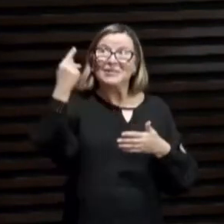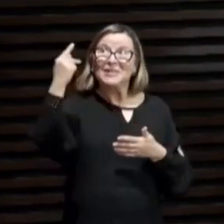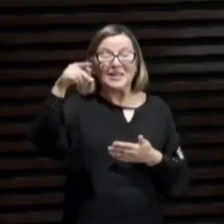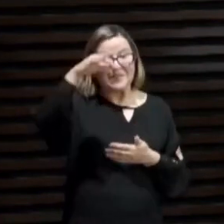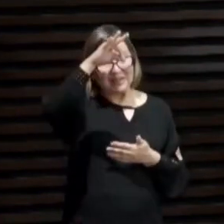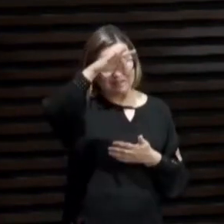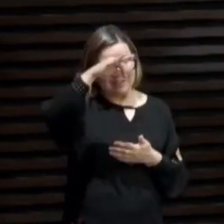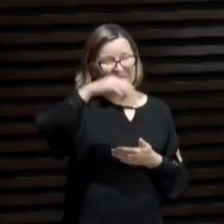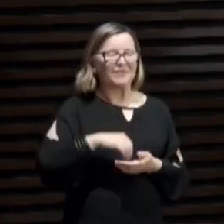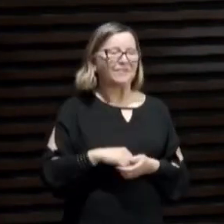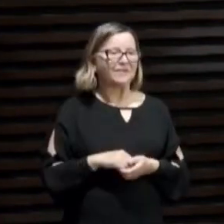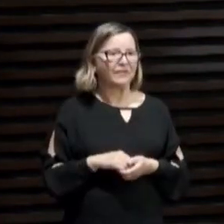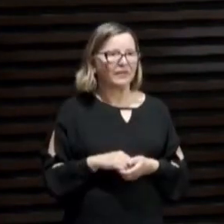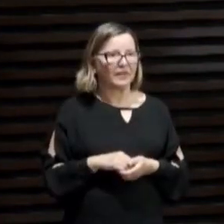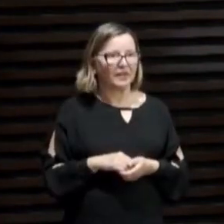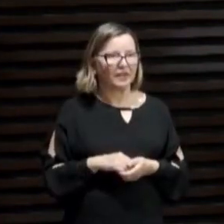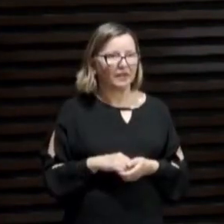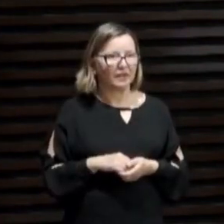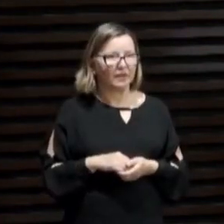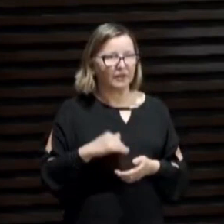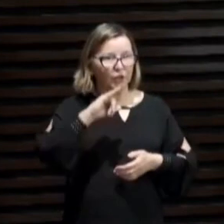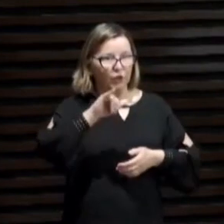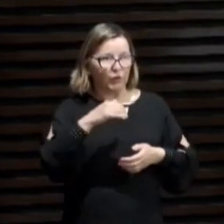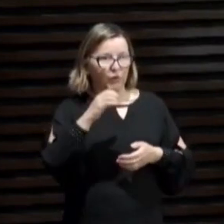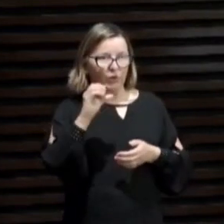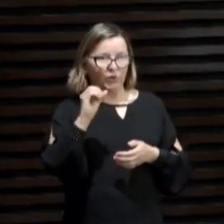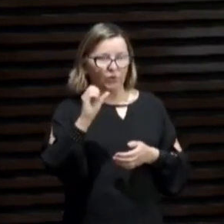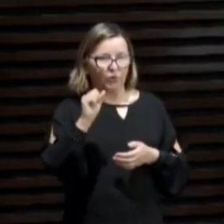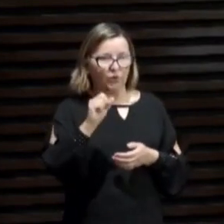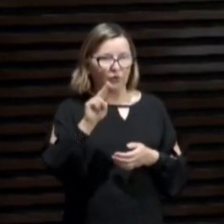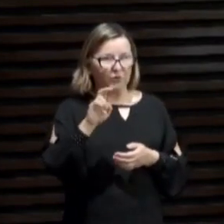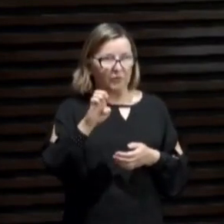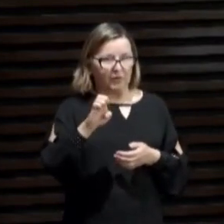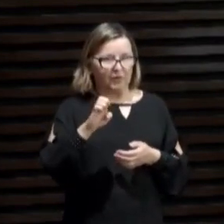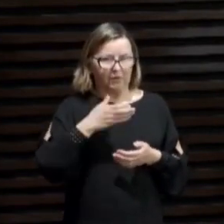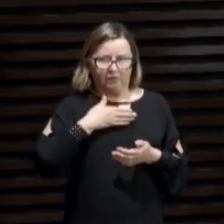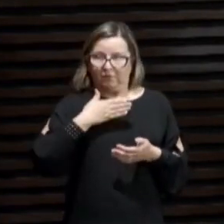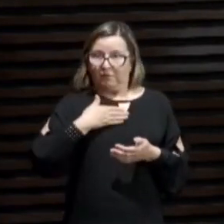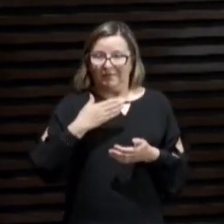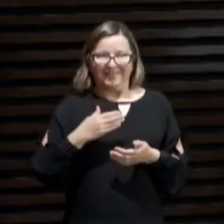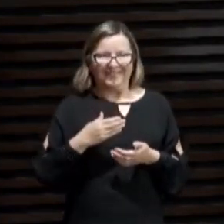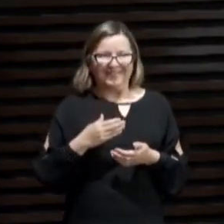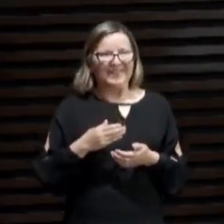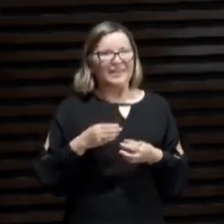que Josué estava protestando contra a expansão da unção do Espírito, Moisés estava se deleitando nisso.